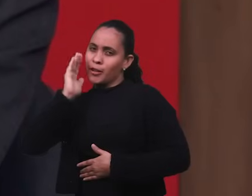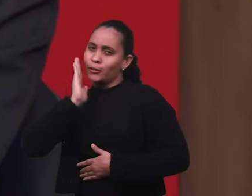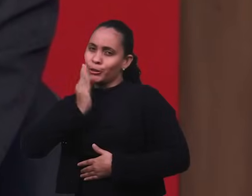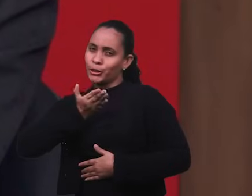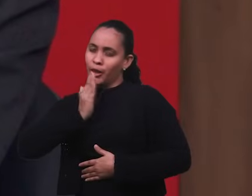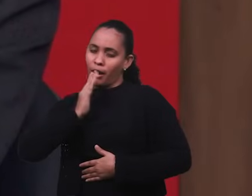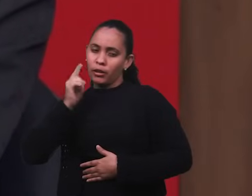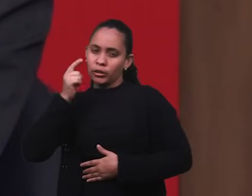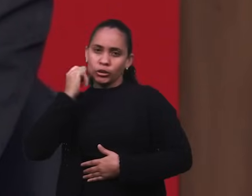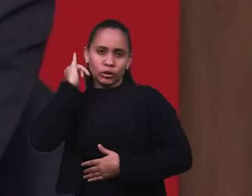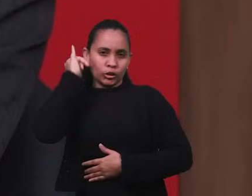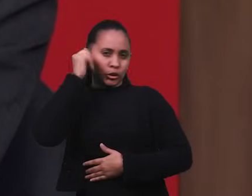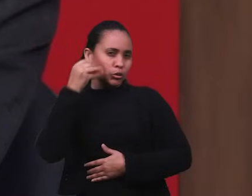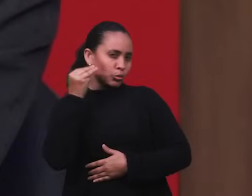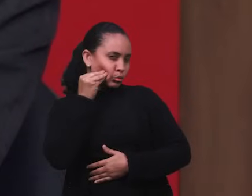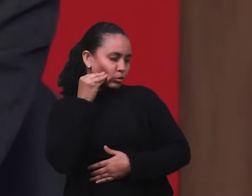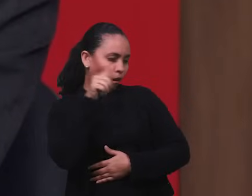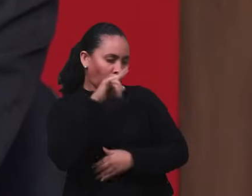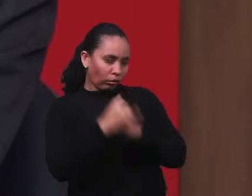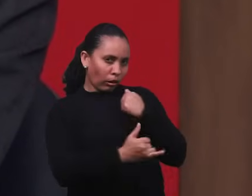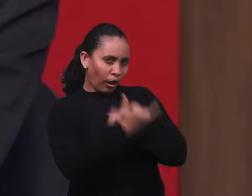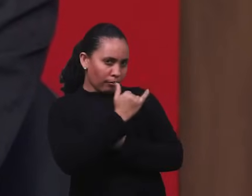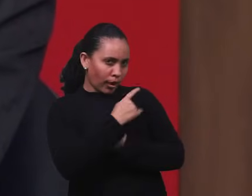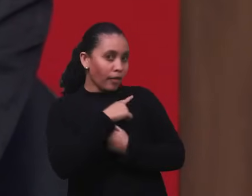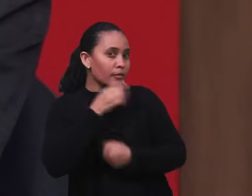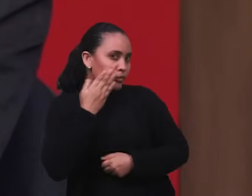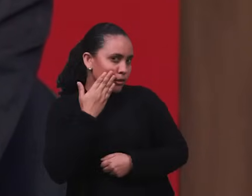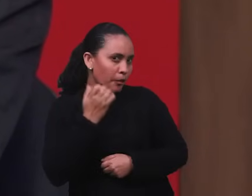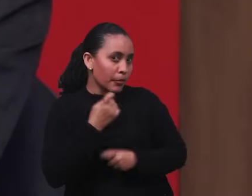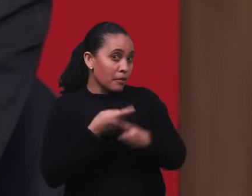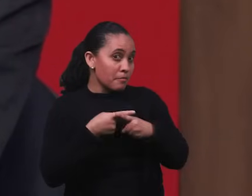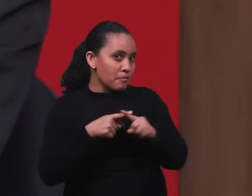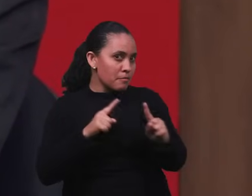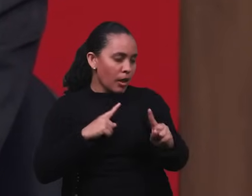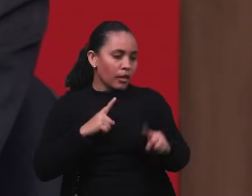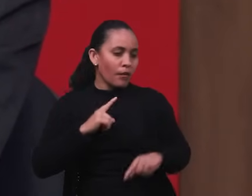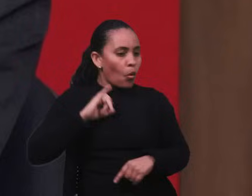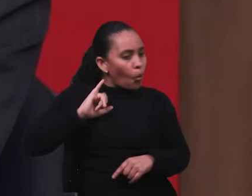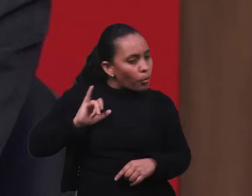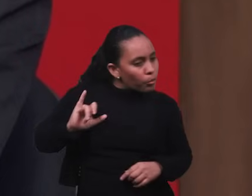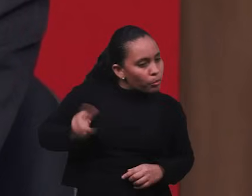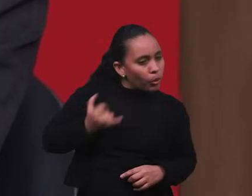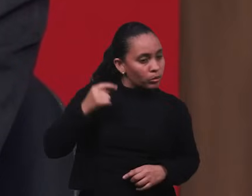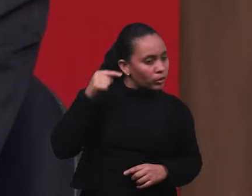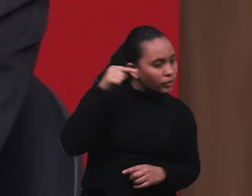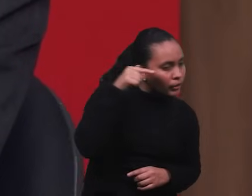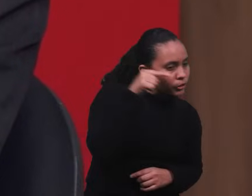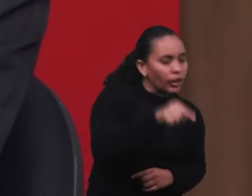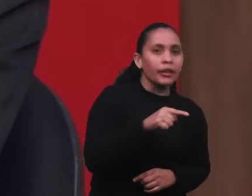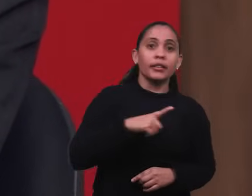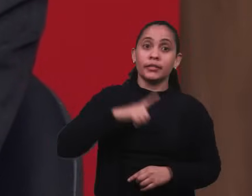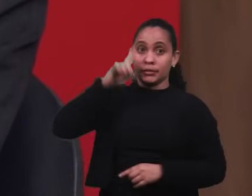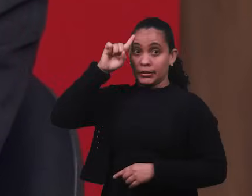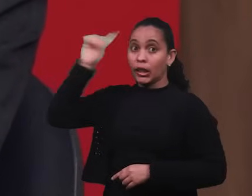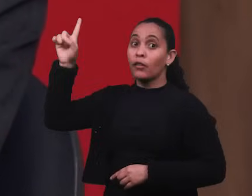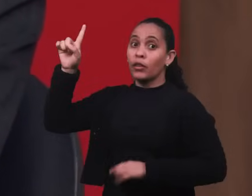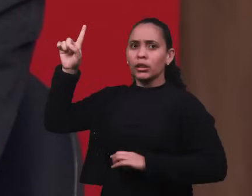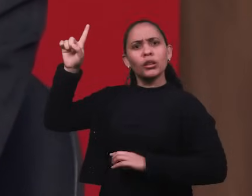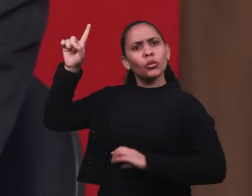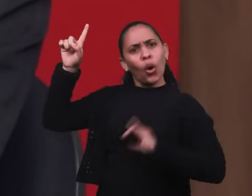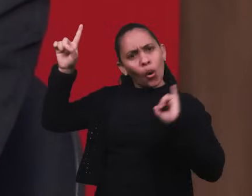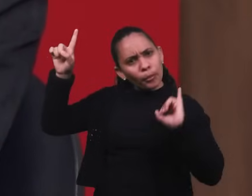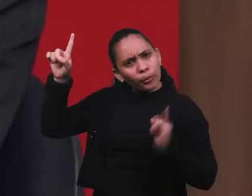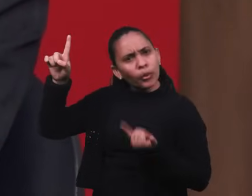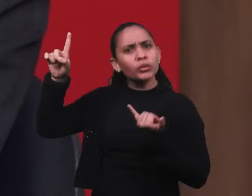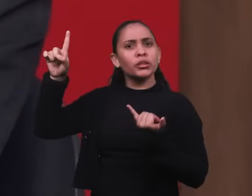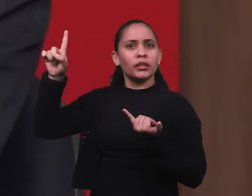iria traí-lo? Sim. Mas em todos os momentos foi dada a oportunidade para Judas. Deus vai dando as oportunidades para Judas.